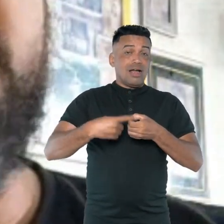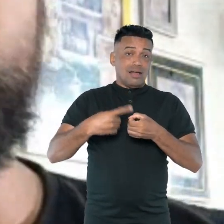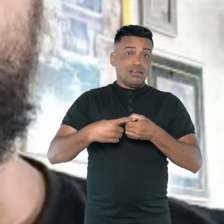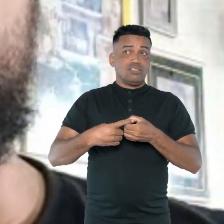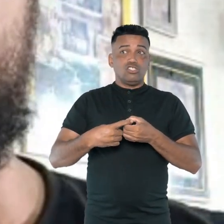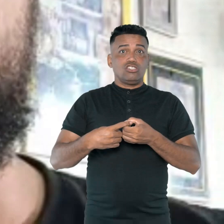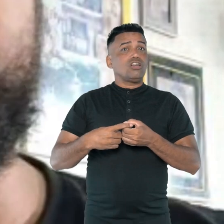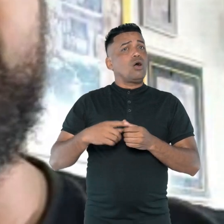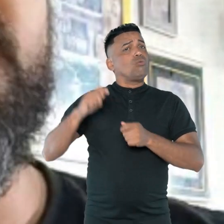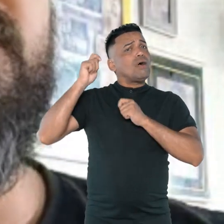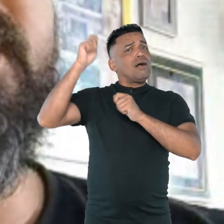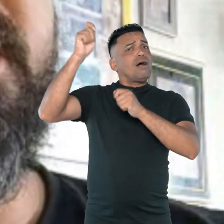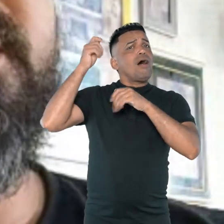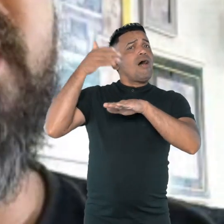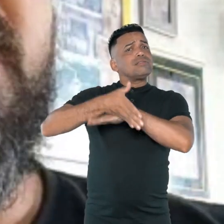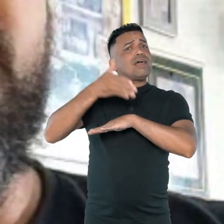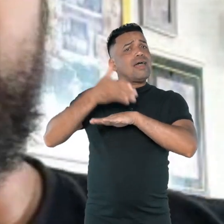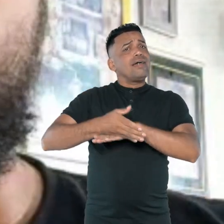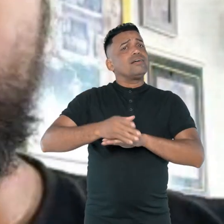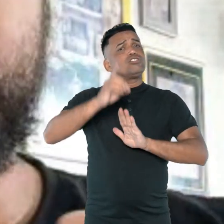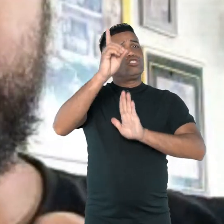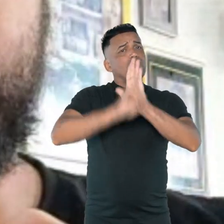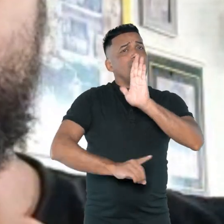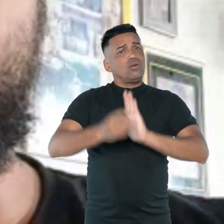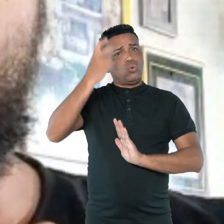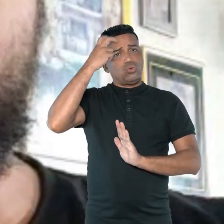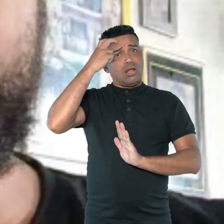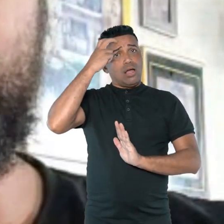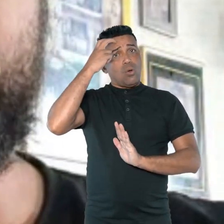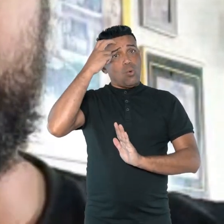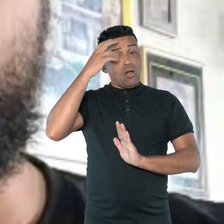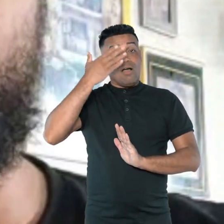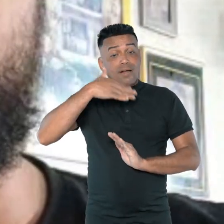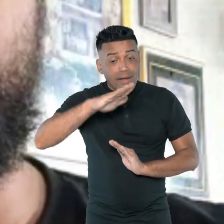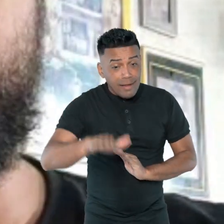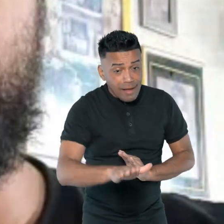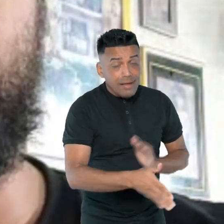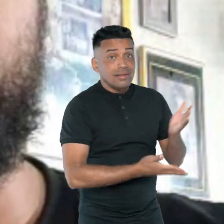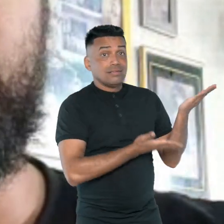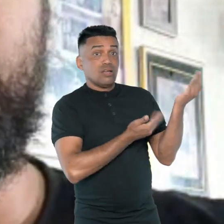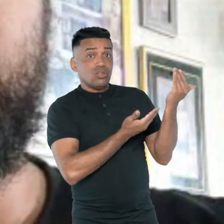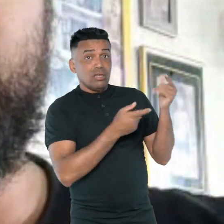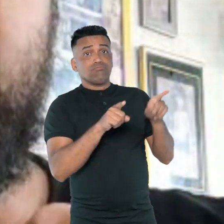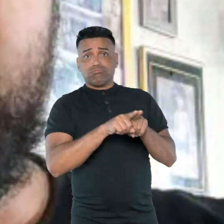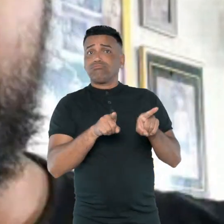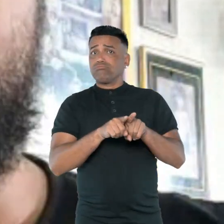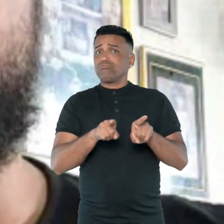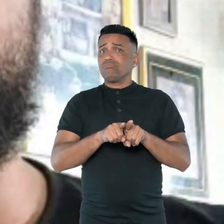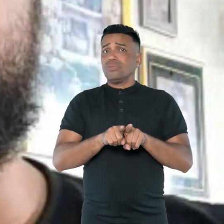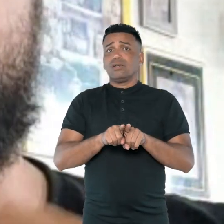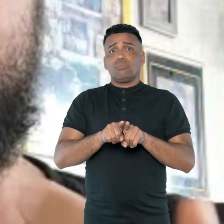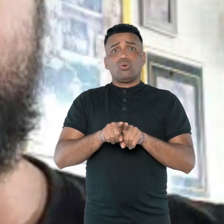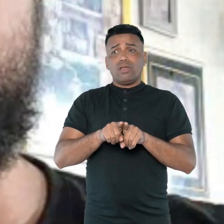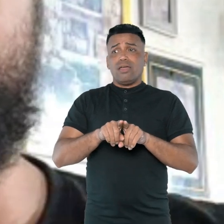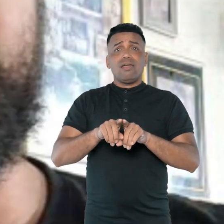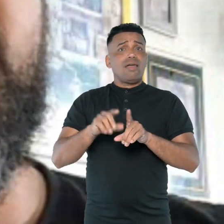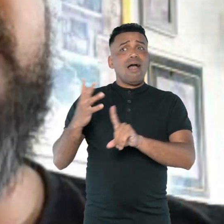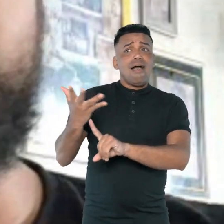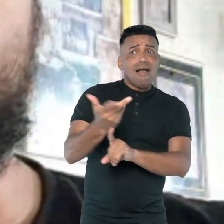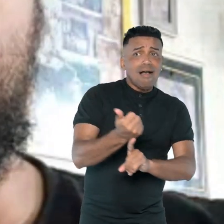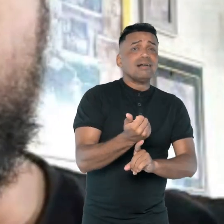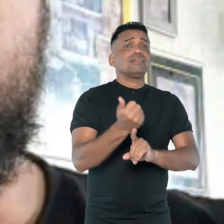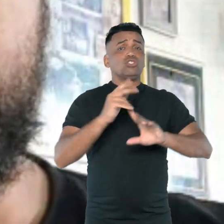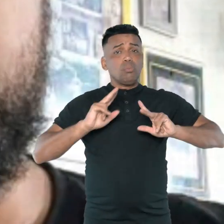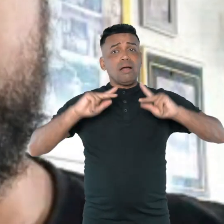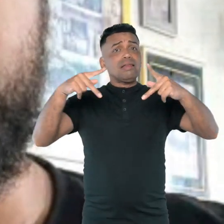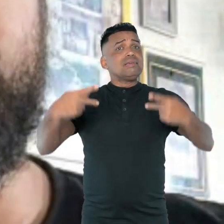né? Principalmente para crianças e adolescentes, que é um acesso à humanização por meio da arte, da